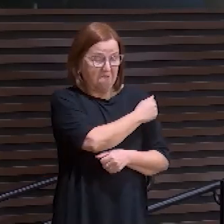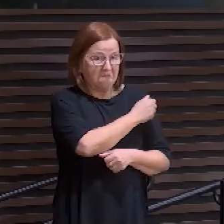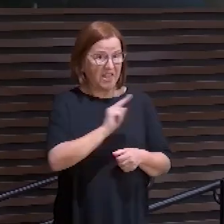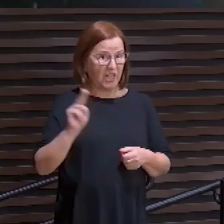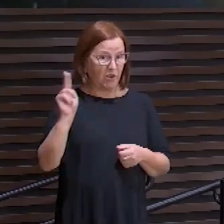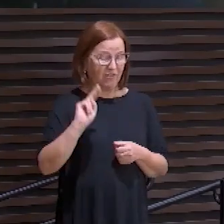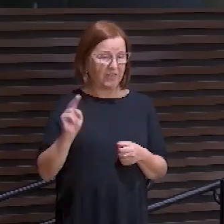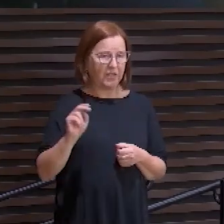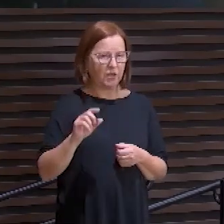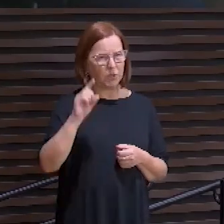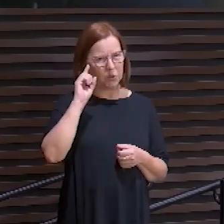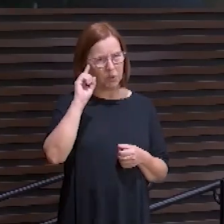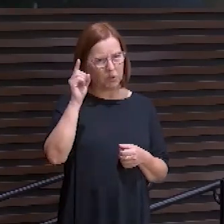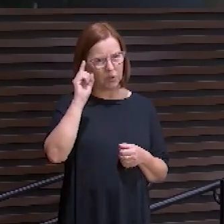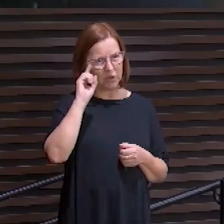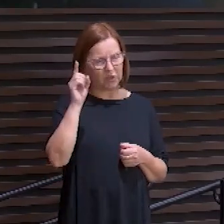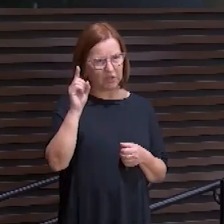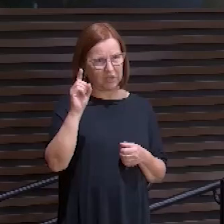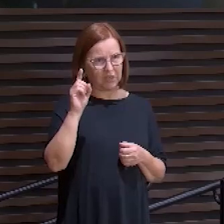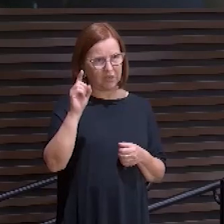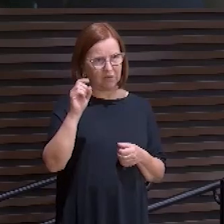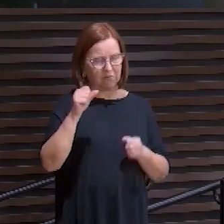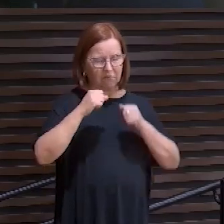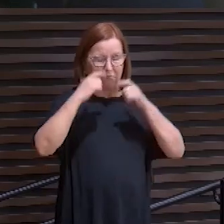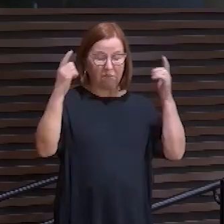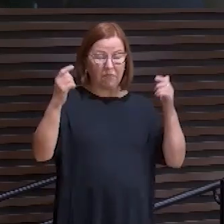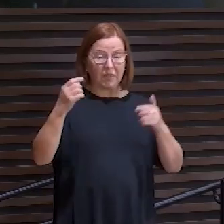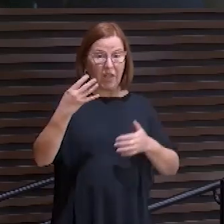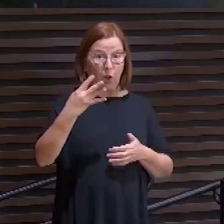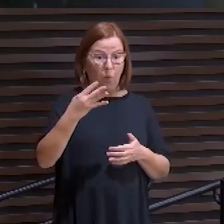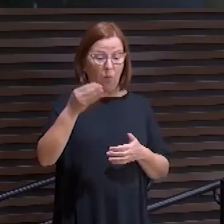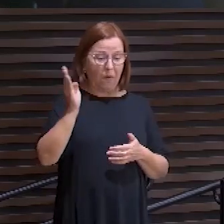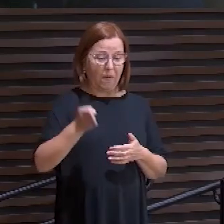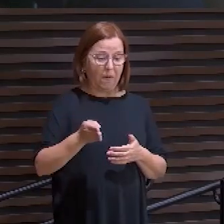Todos os dias ele acordava às 4:30 da manhã